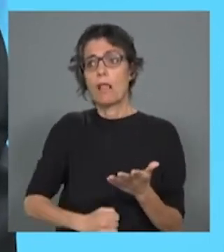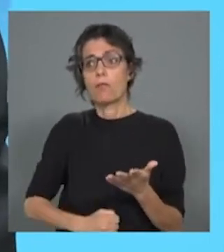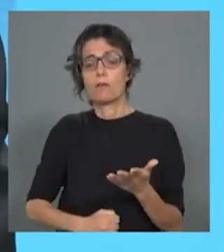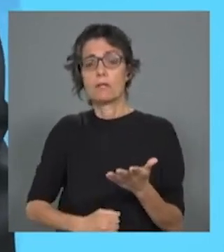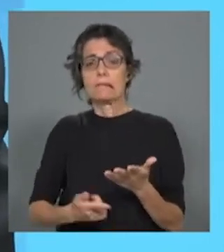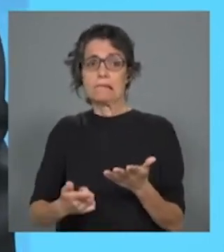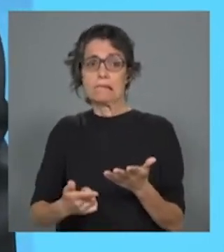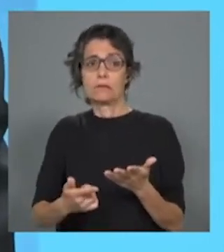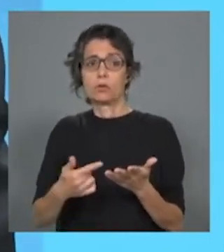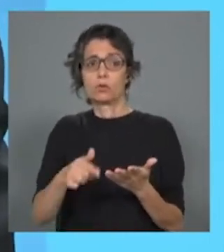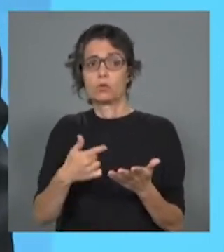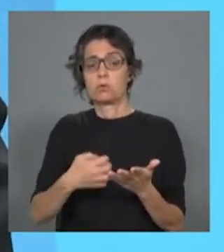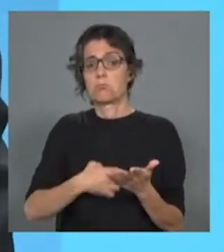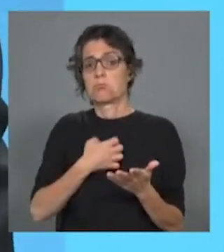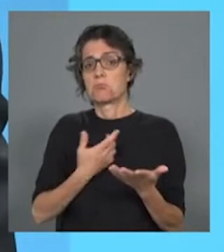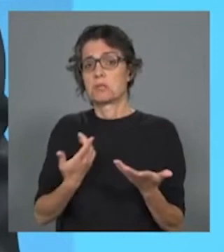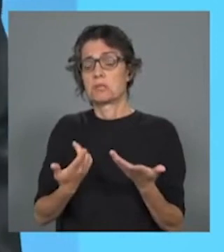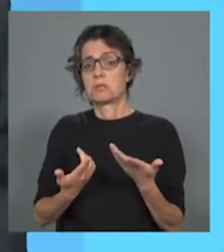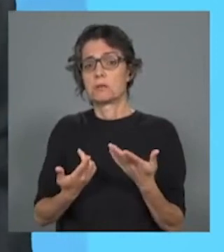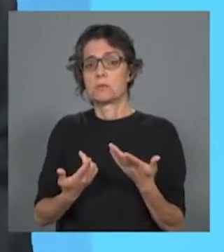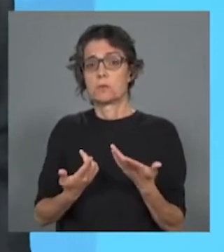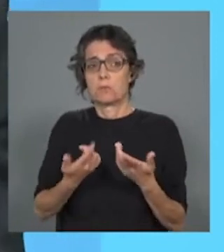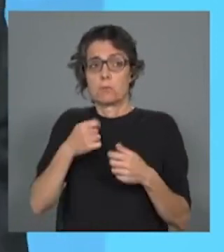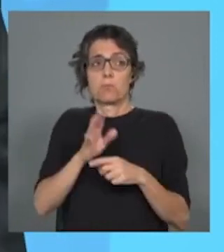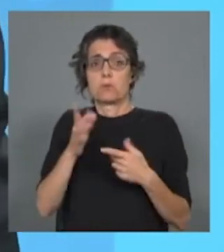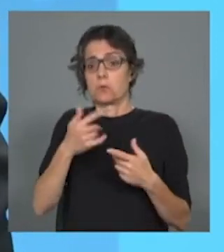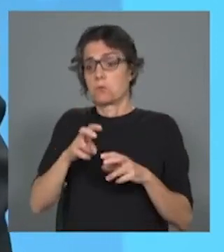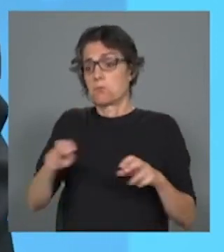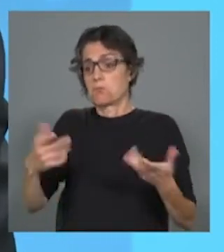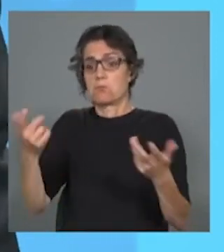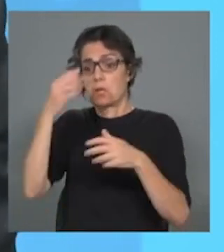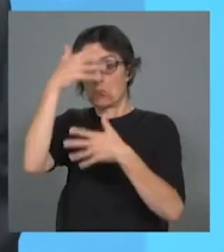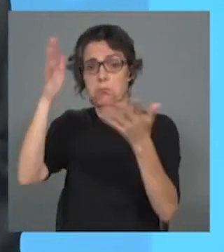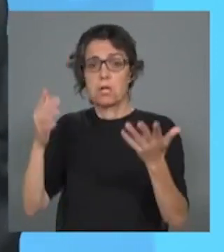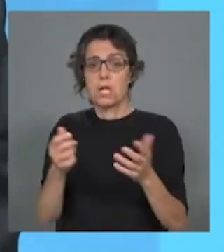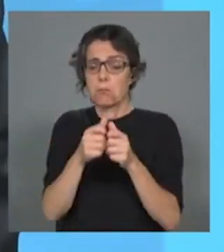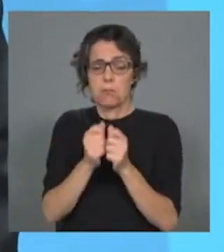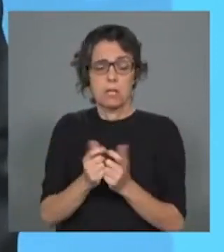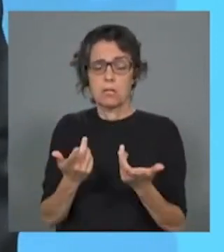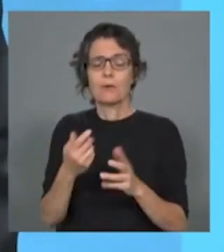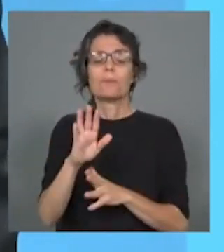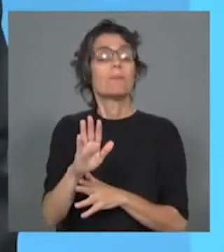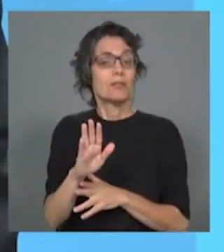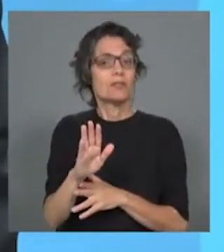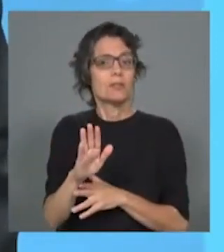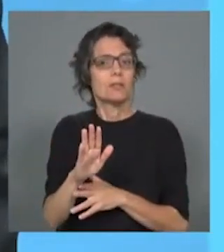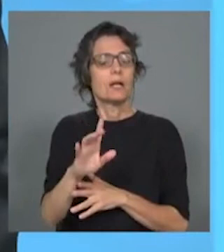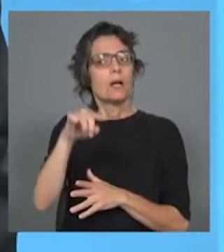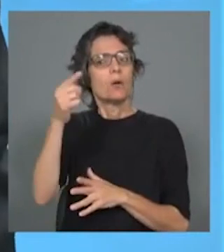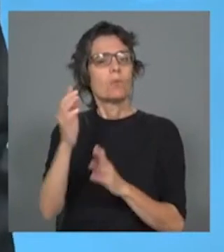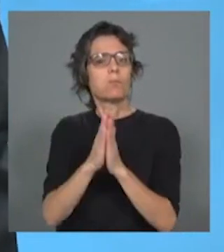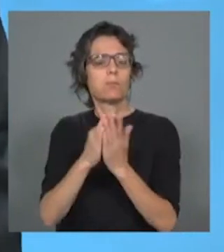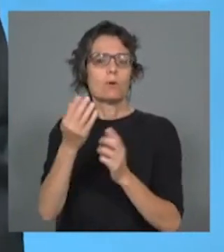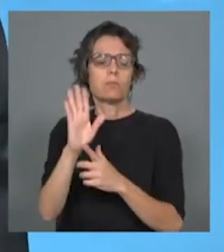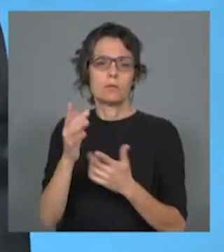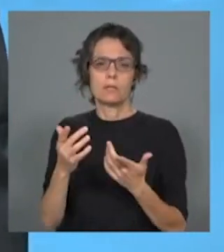tão premente, por exemplo, nós podemos sentar em qualquer banco e rezamos, mas para os muçulmanos,